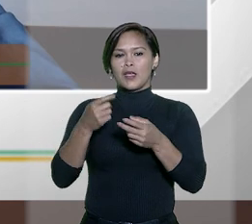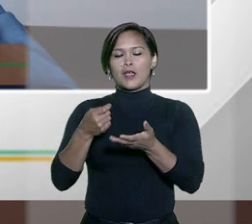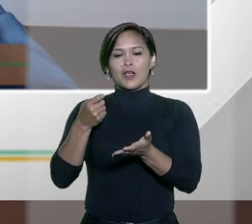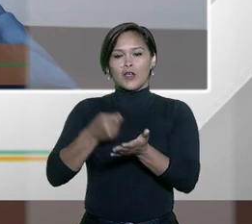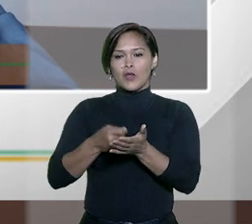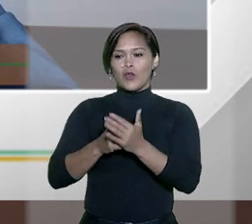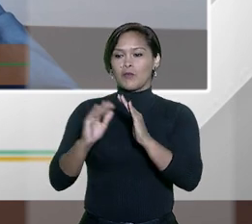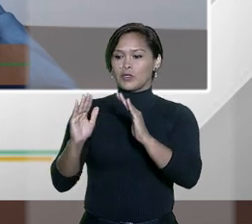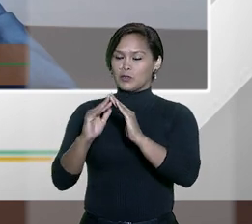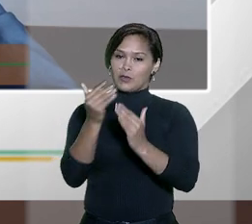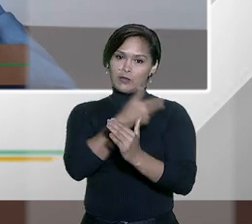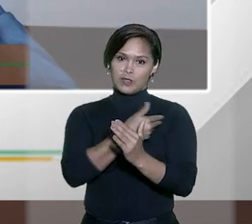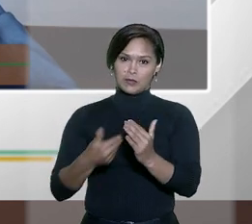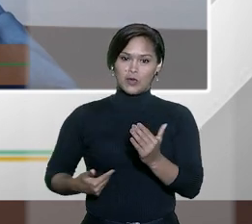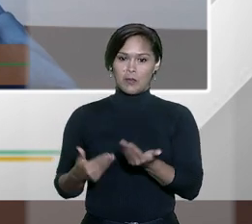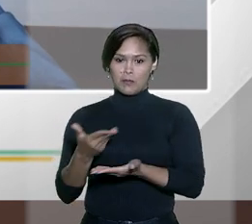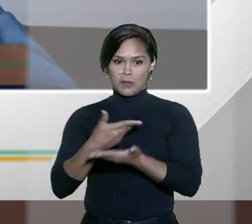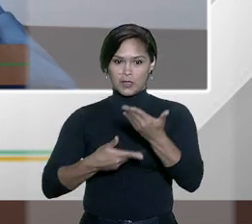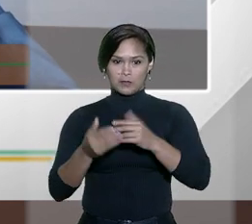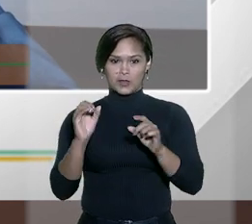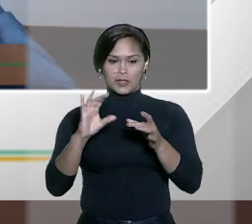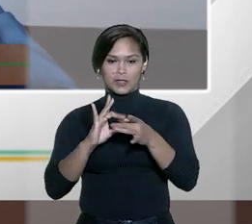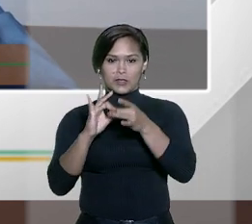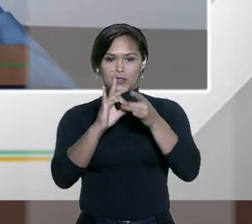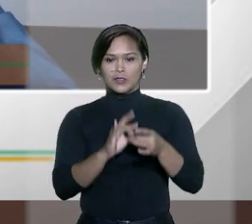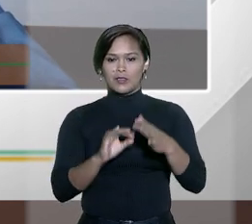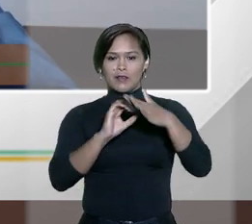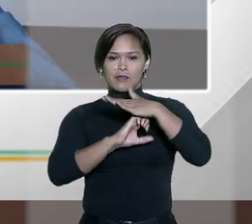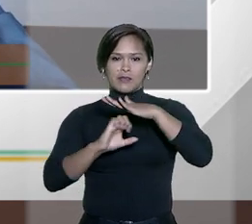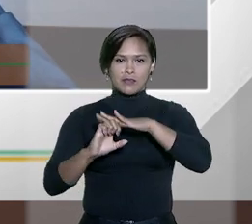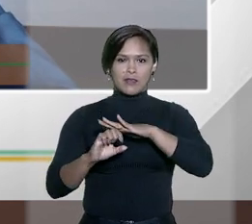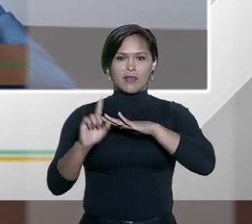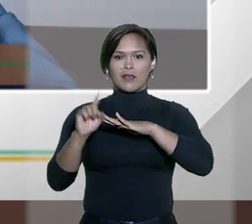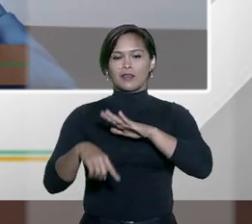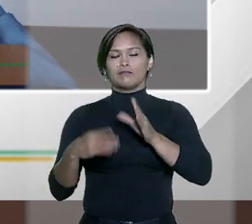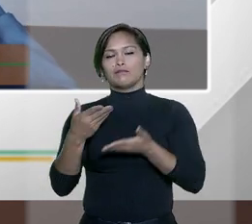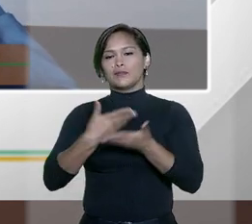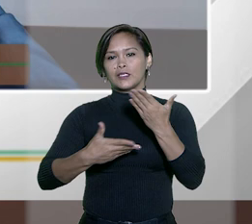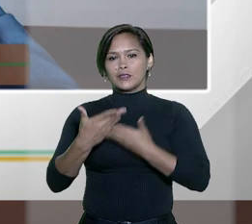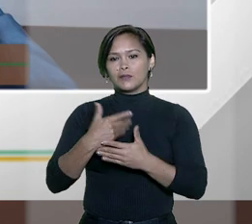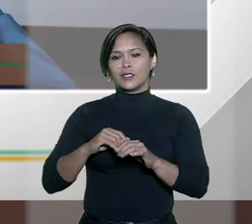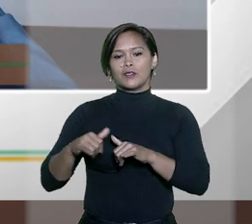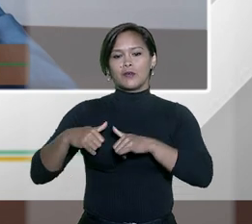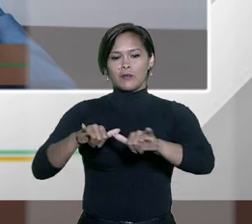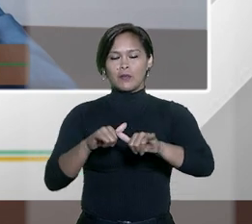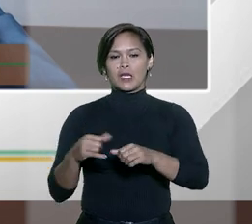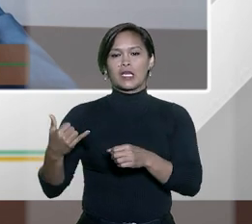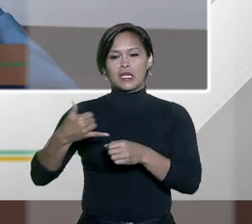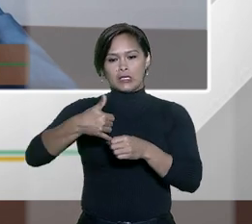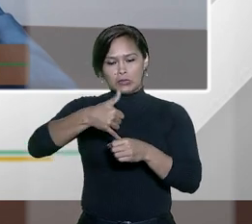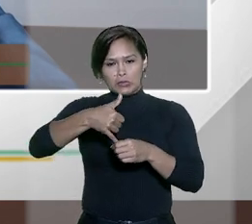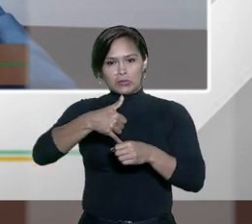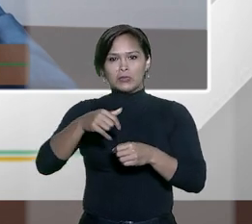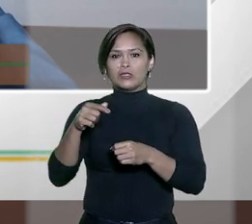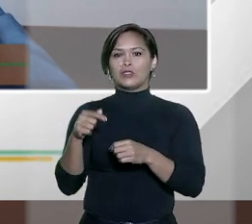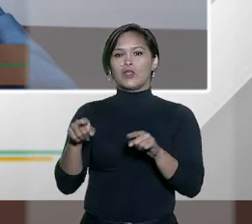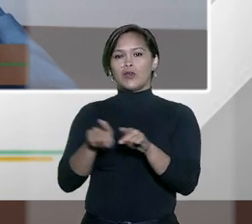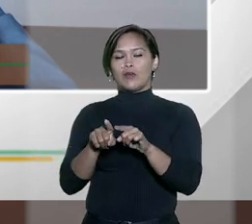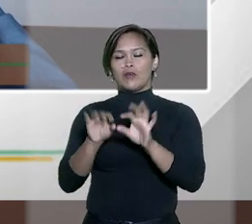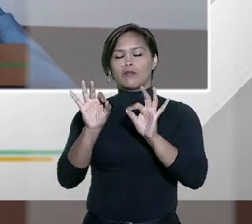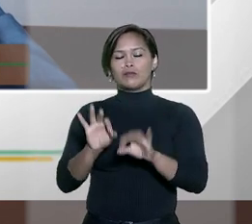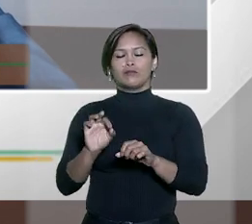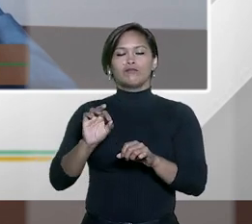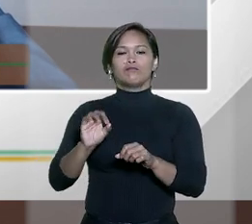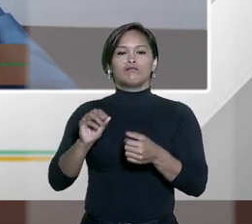de imóveis públicos, participação em sociedades estatais, participação no mercado de petróleo, ou